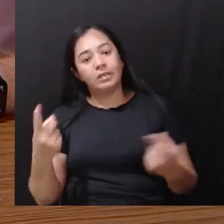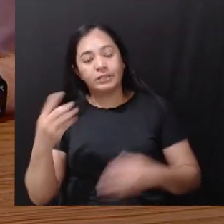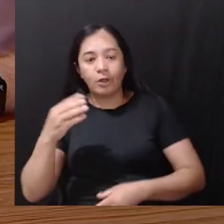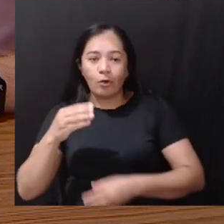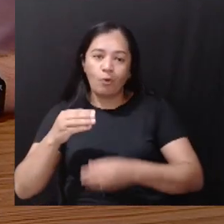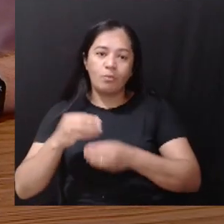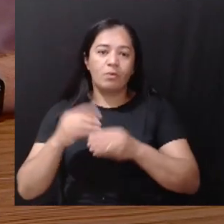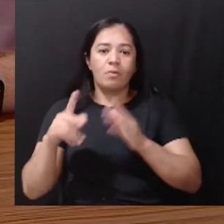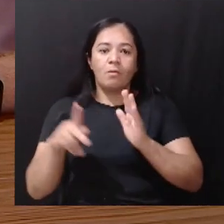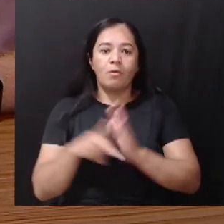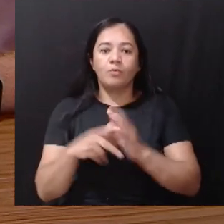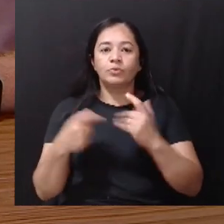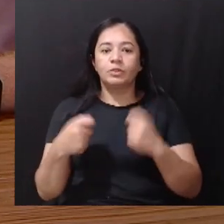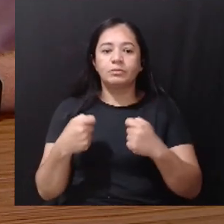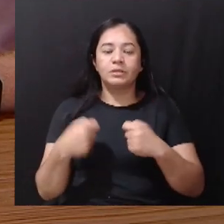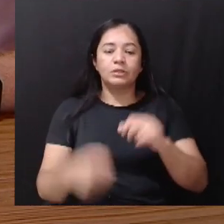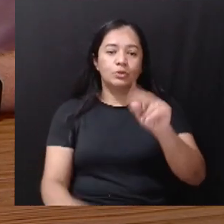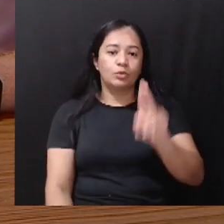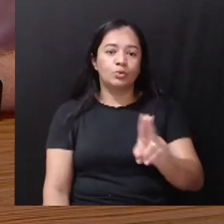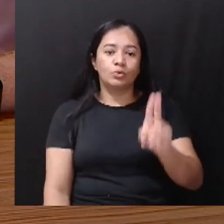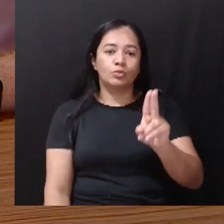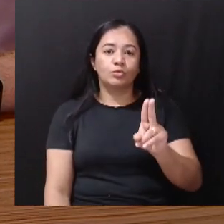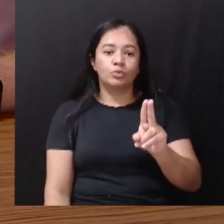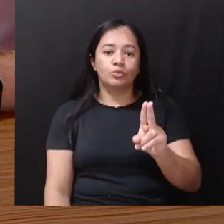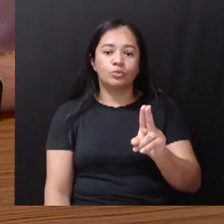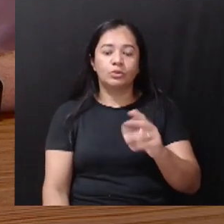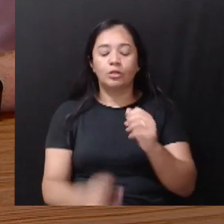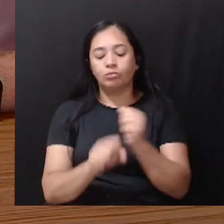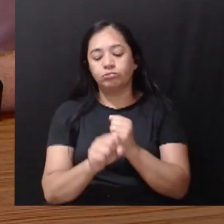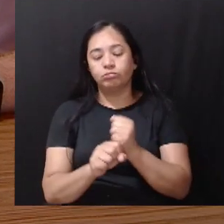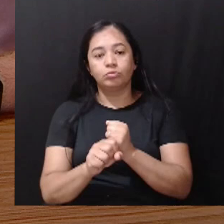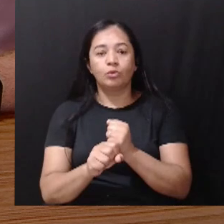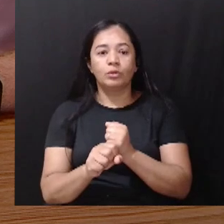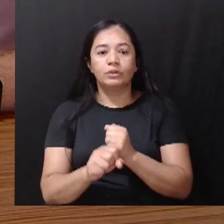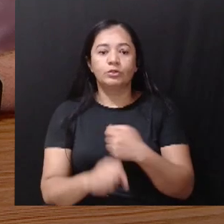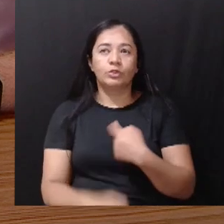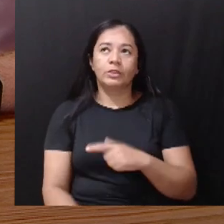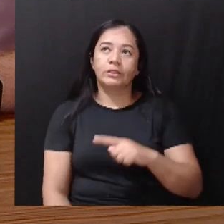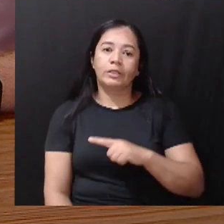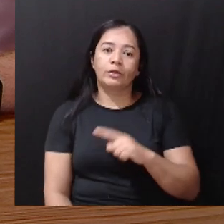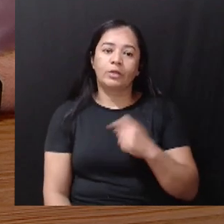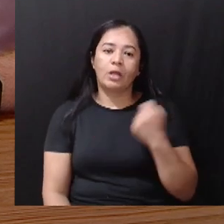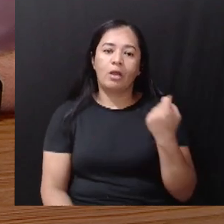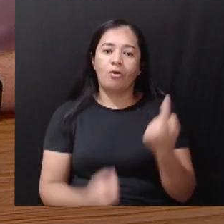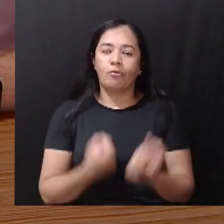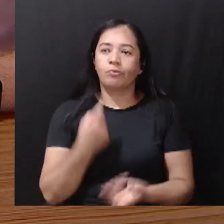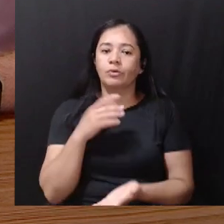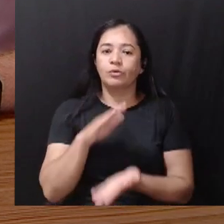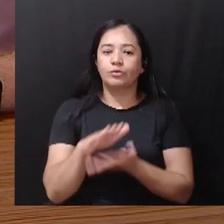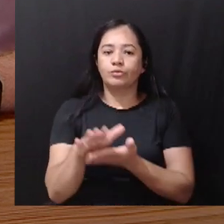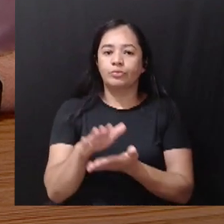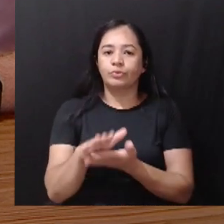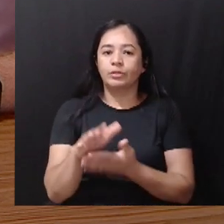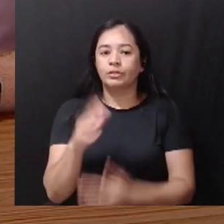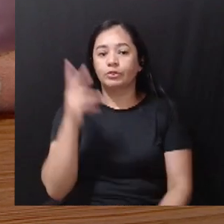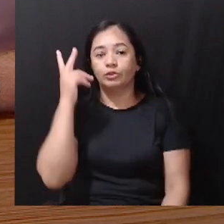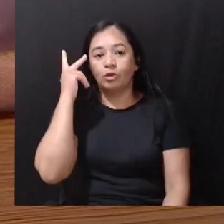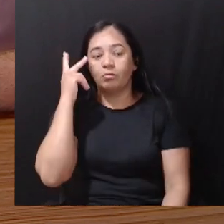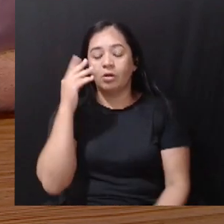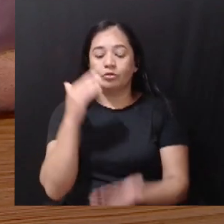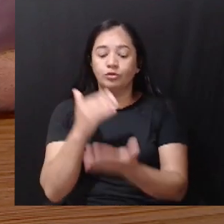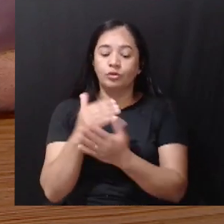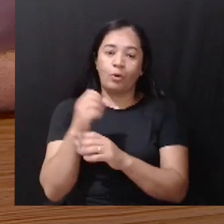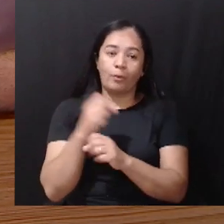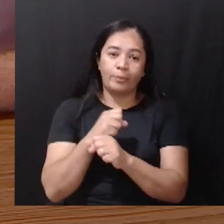que deve ser usado para a renda do ano, né? Então a gente tem ali algumas despesas que são clássicas do início do ano, a gente